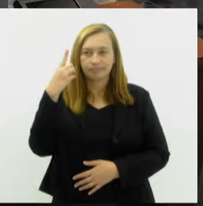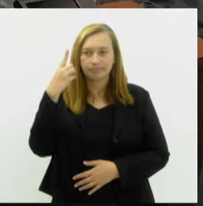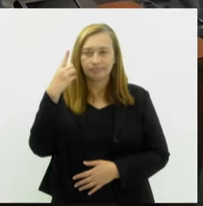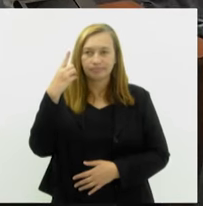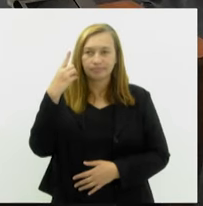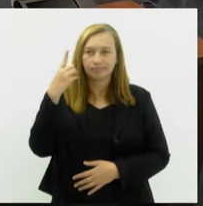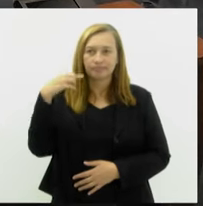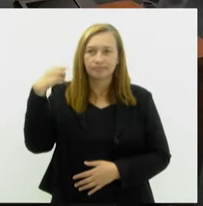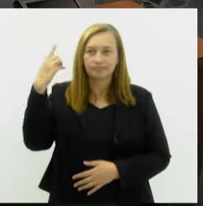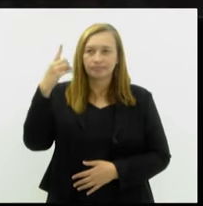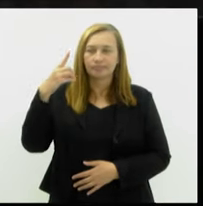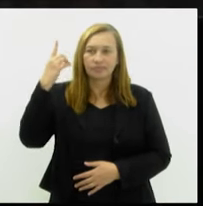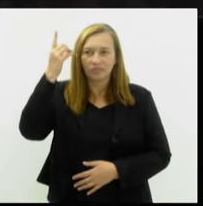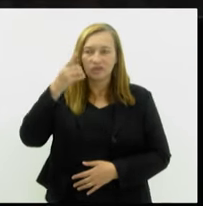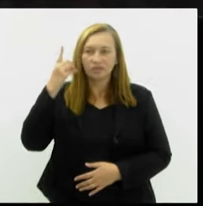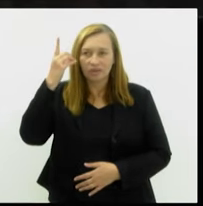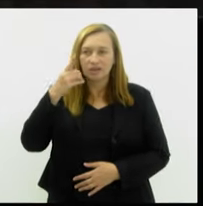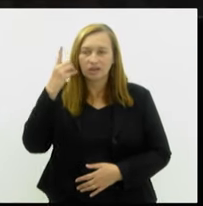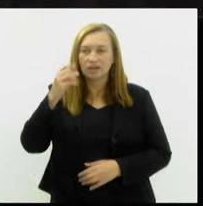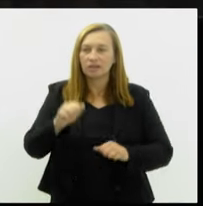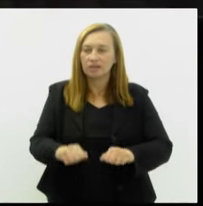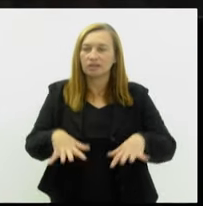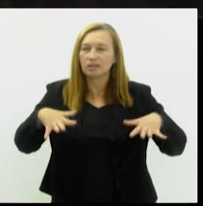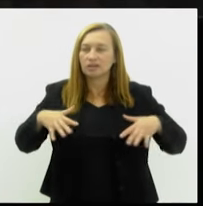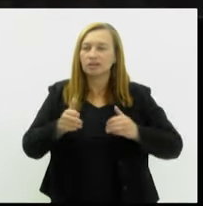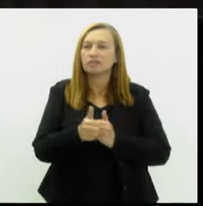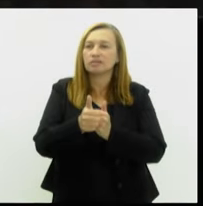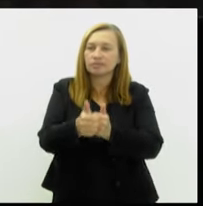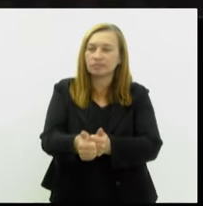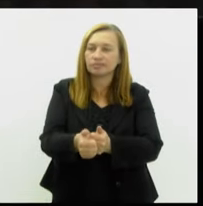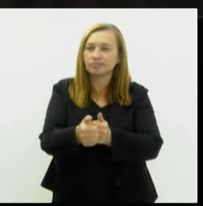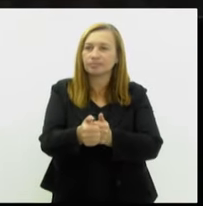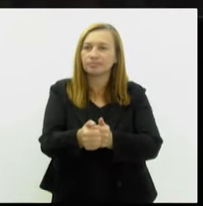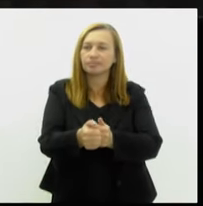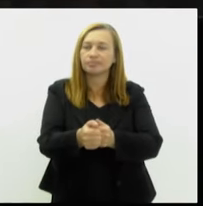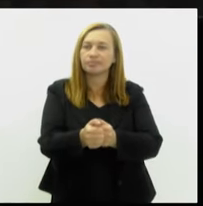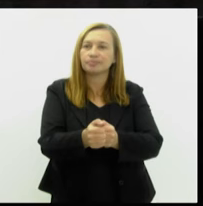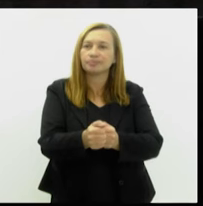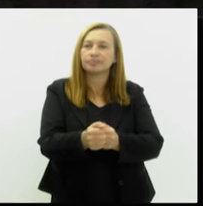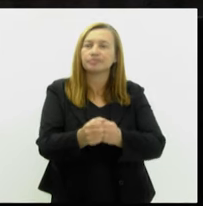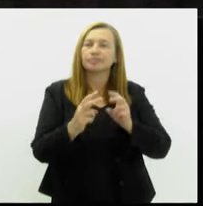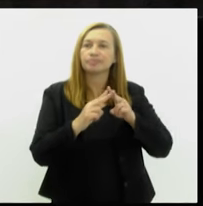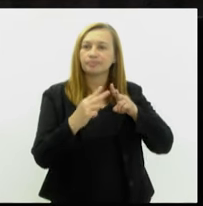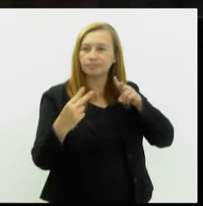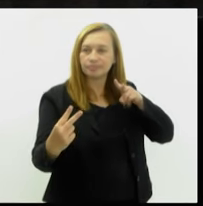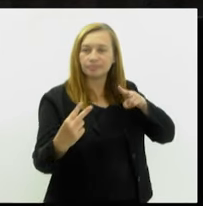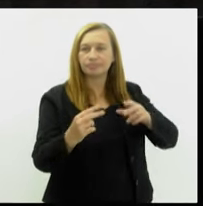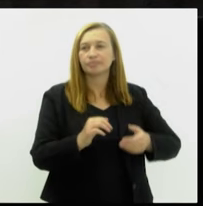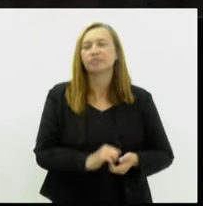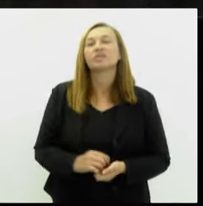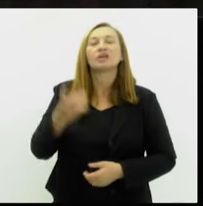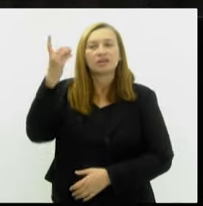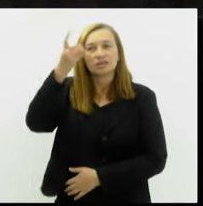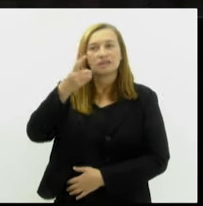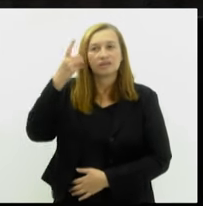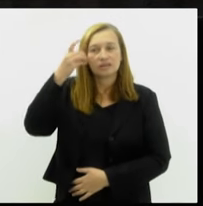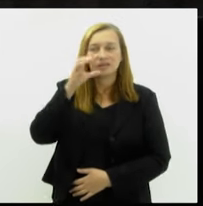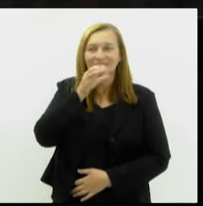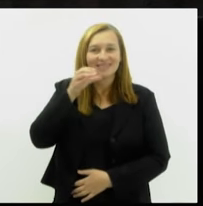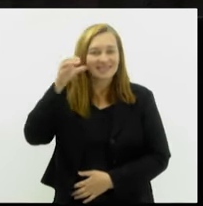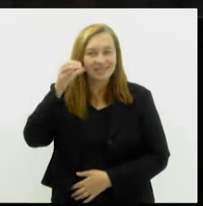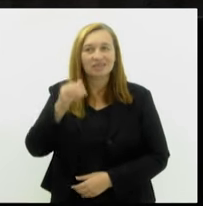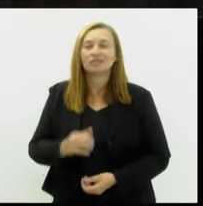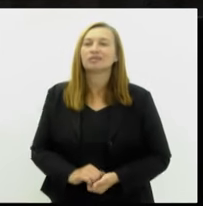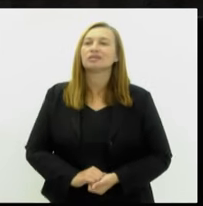em plenário e que nos acompanham de forma remota, como a deputada Célia